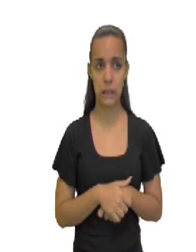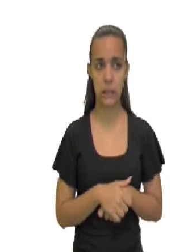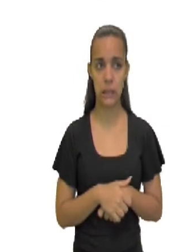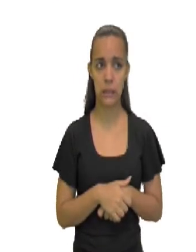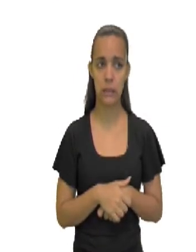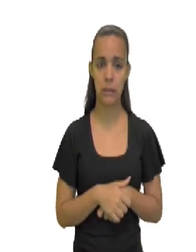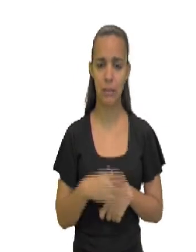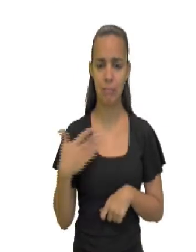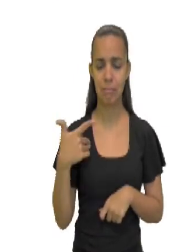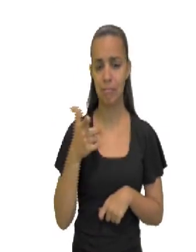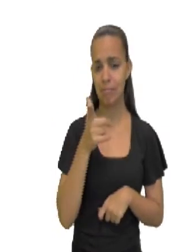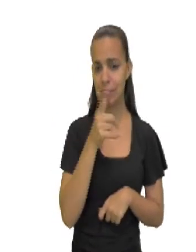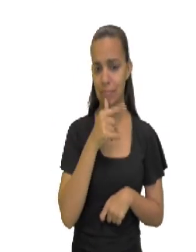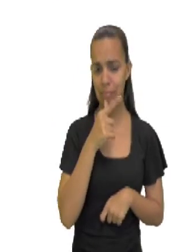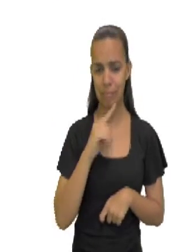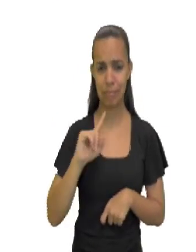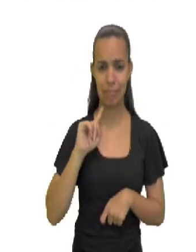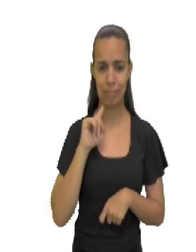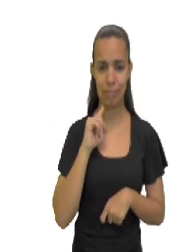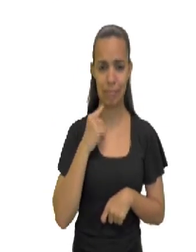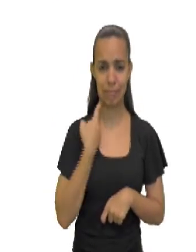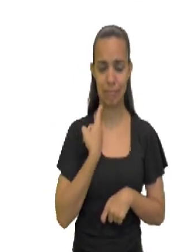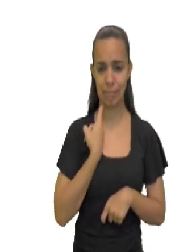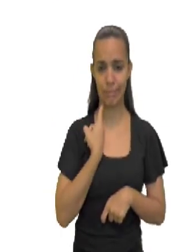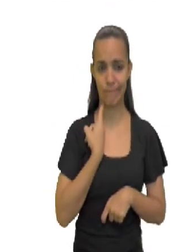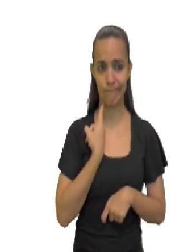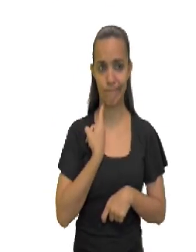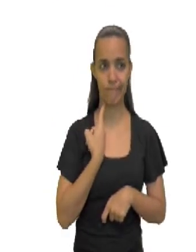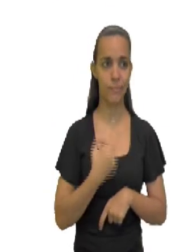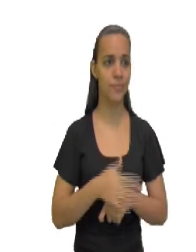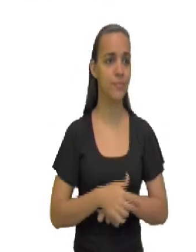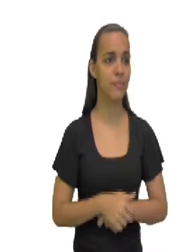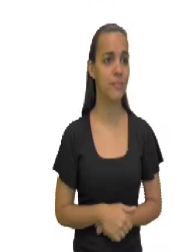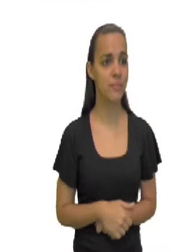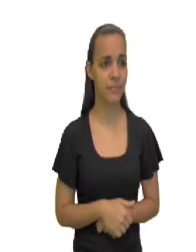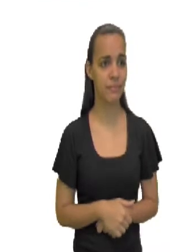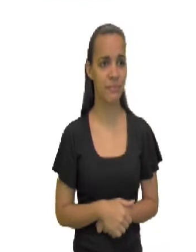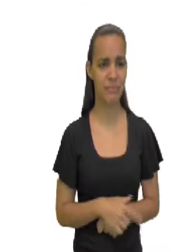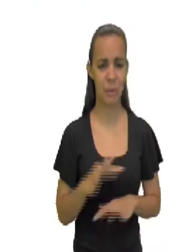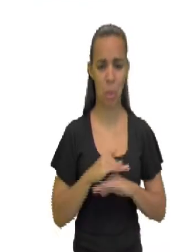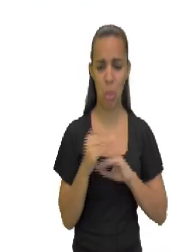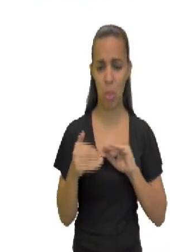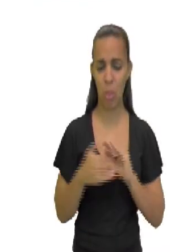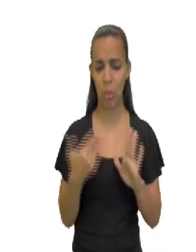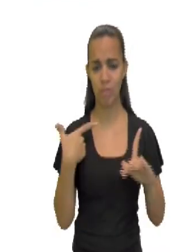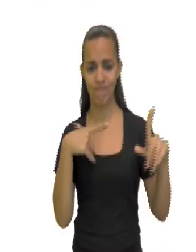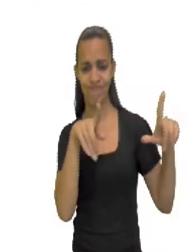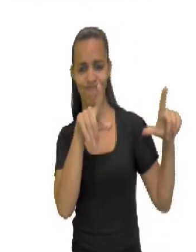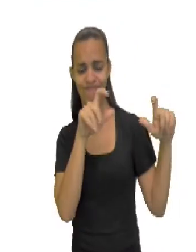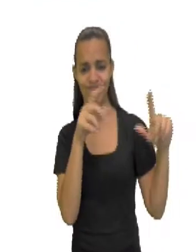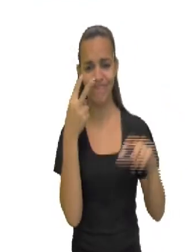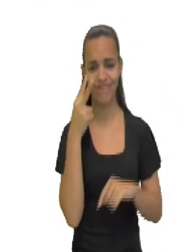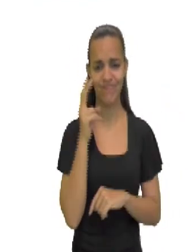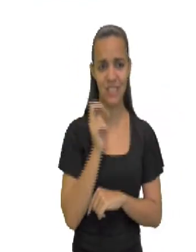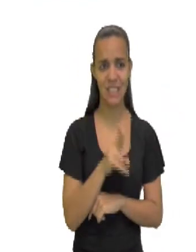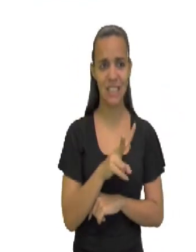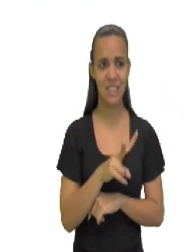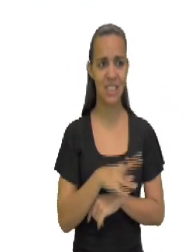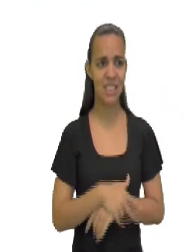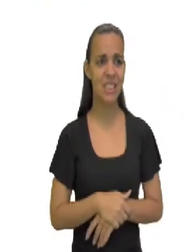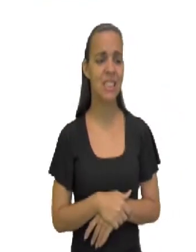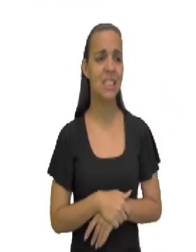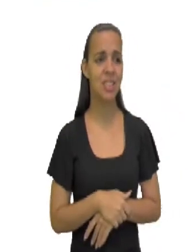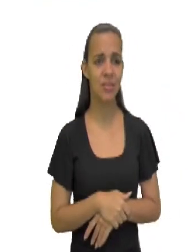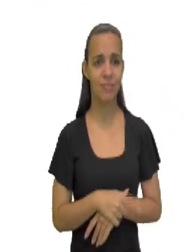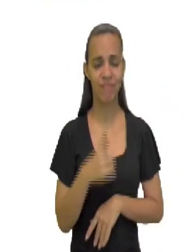tristeza. Ela vai ficar uma água poluída. Com todas essas imagens que nós vimos anteriormente, com